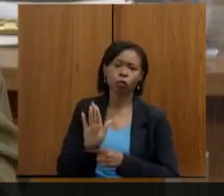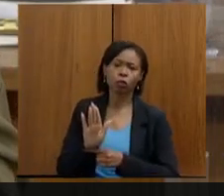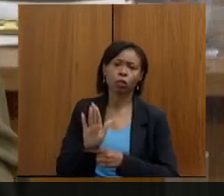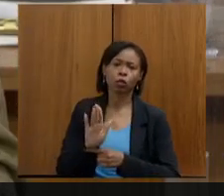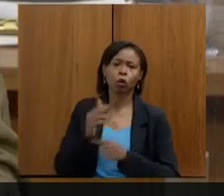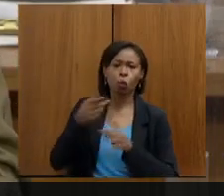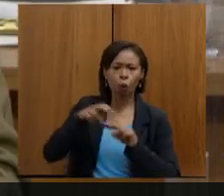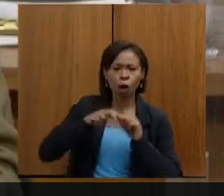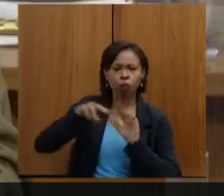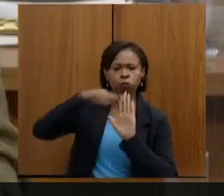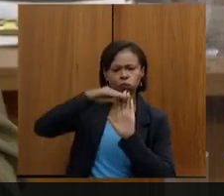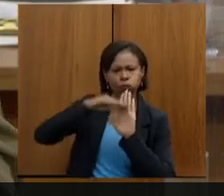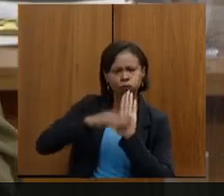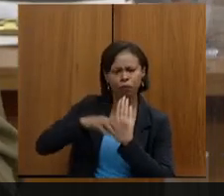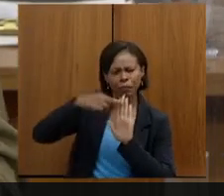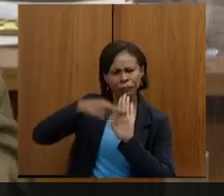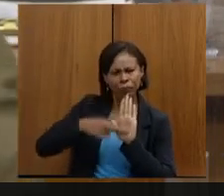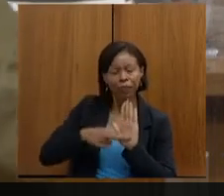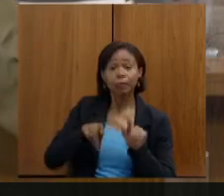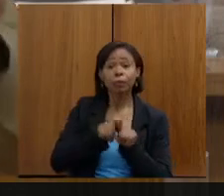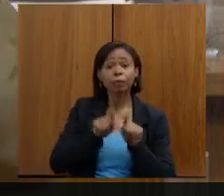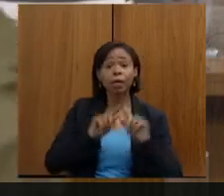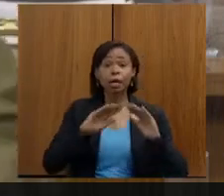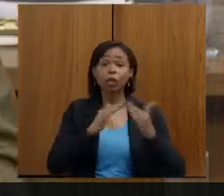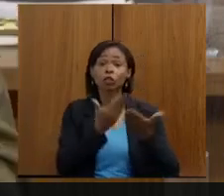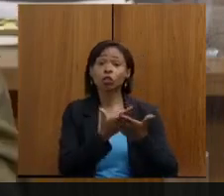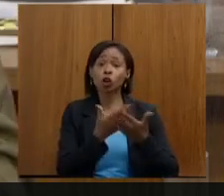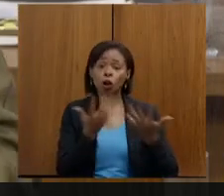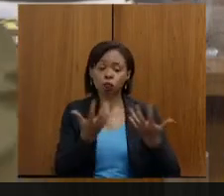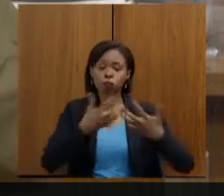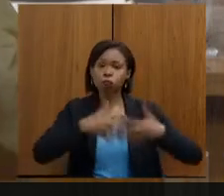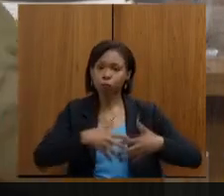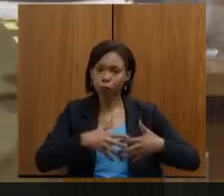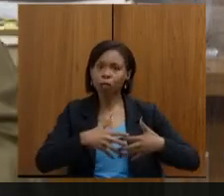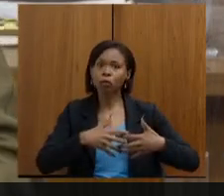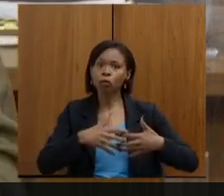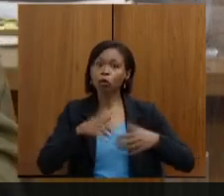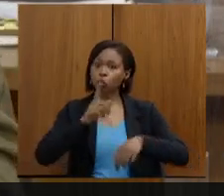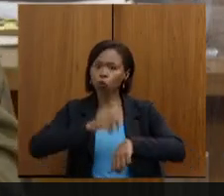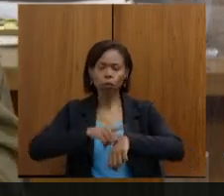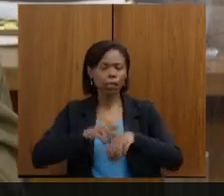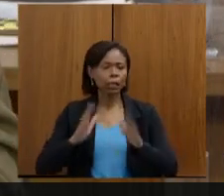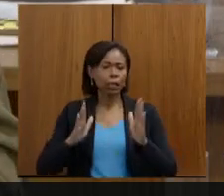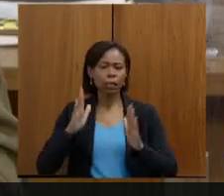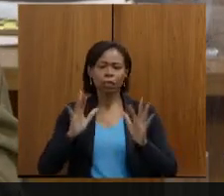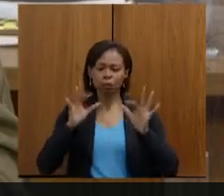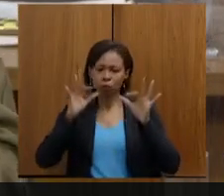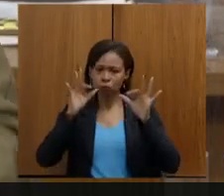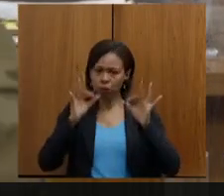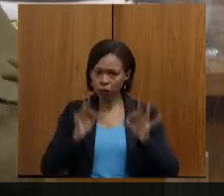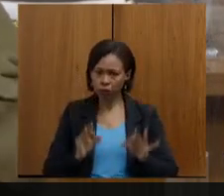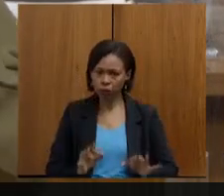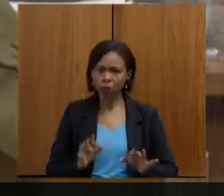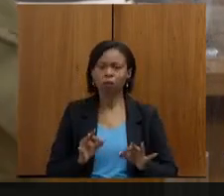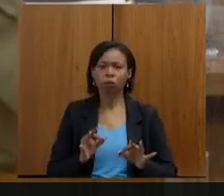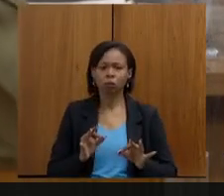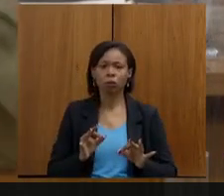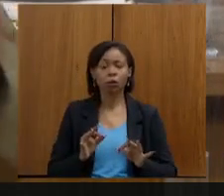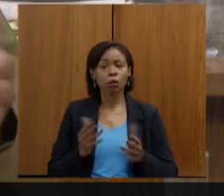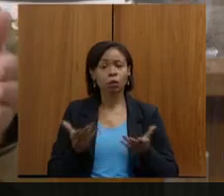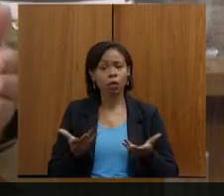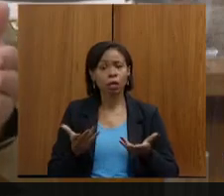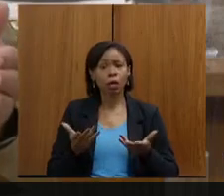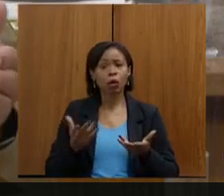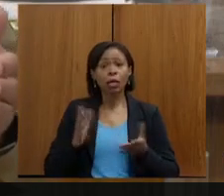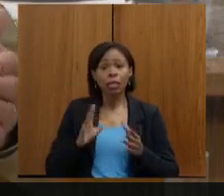bem definidos escola funcionamento de escola quanto foi possível né quando foi oportuno é como eu falei